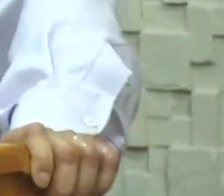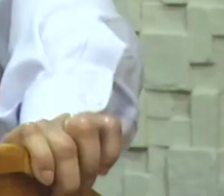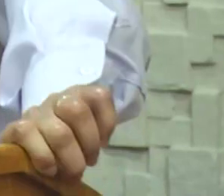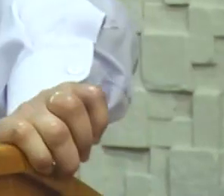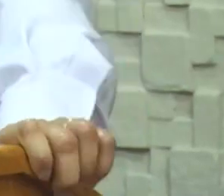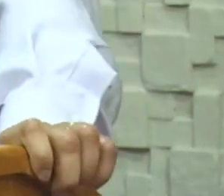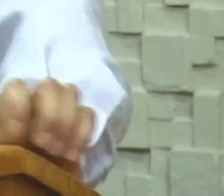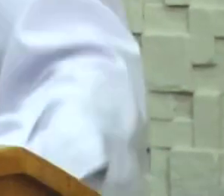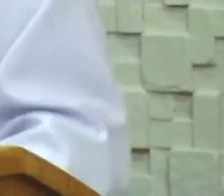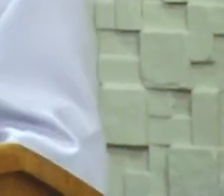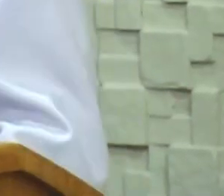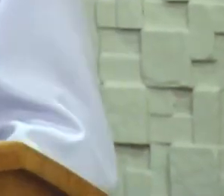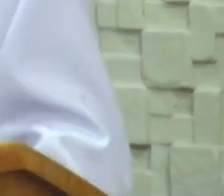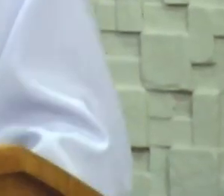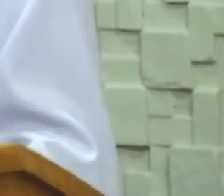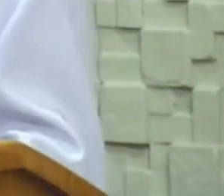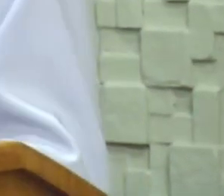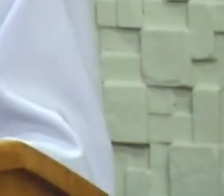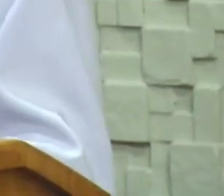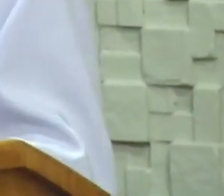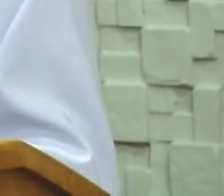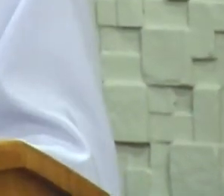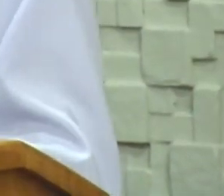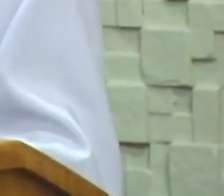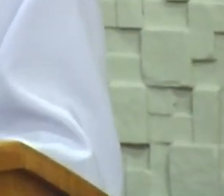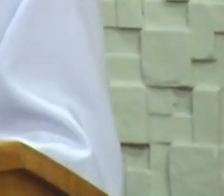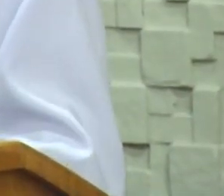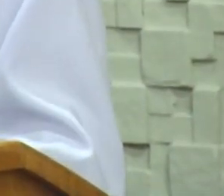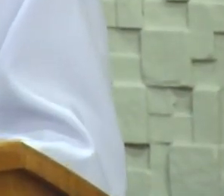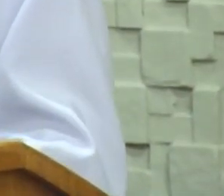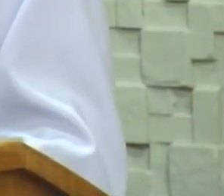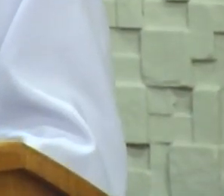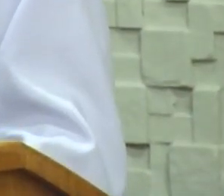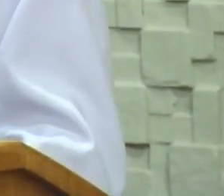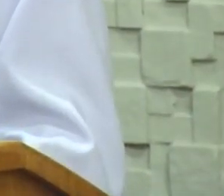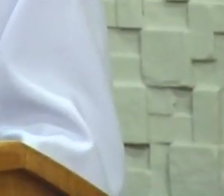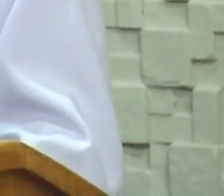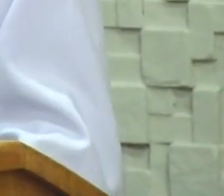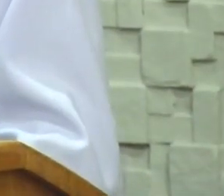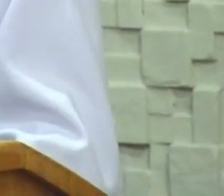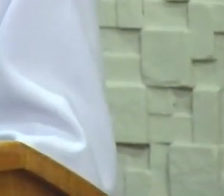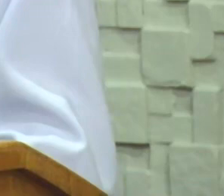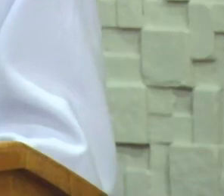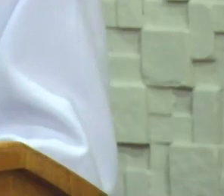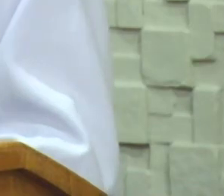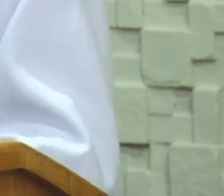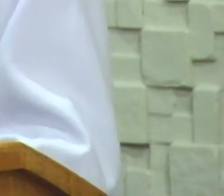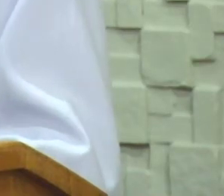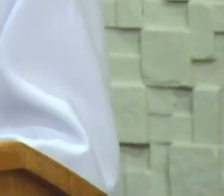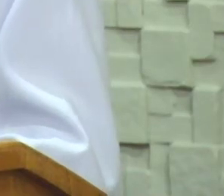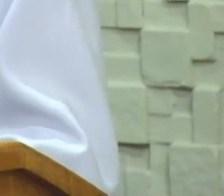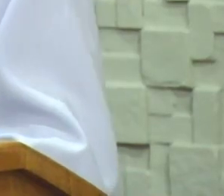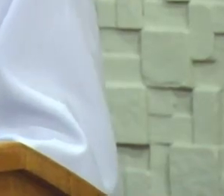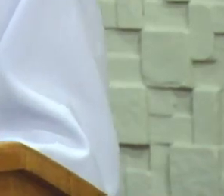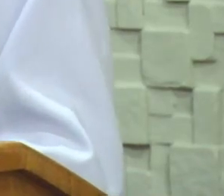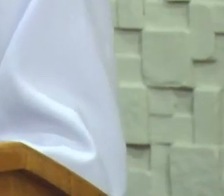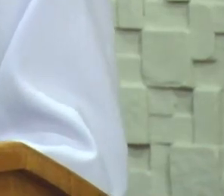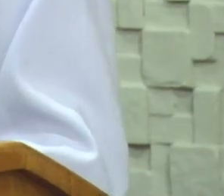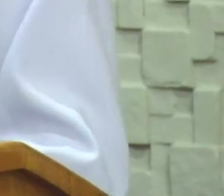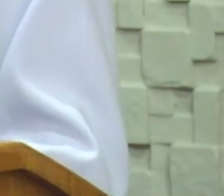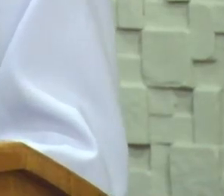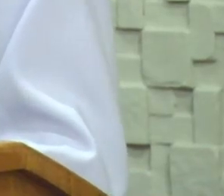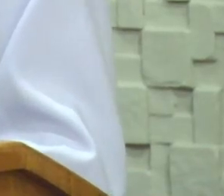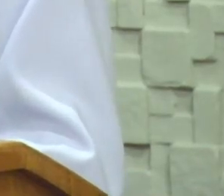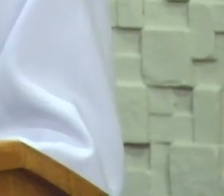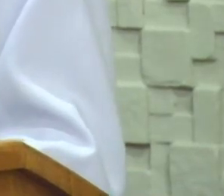Senhores vereadores, senhoras vereadores, público que nos assiste, dá as boas-vindas aí ao Magrão. Já vem vindo ao